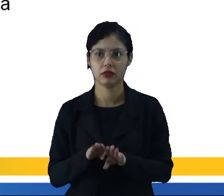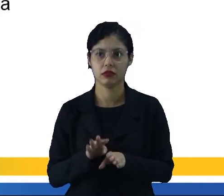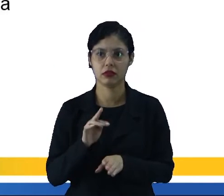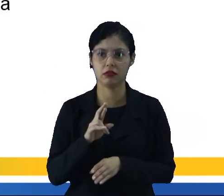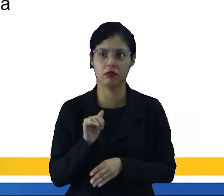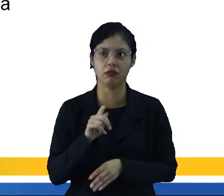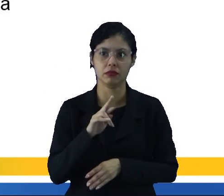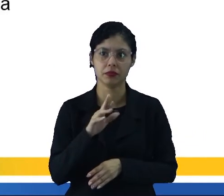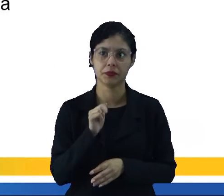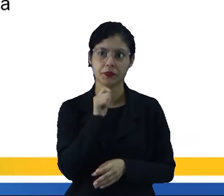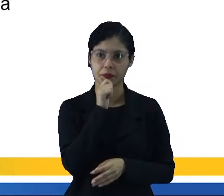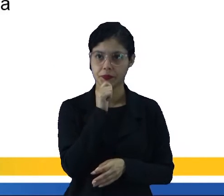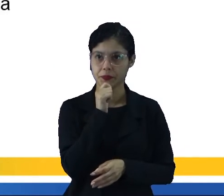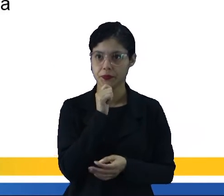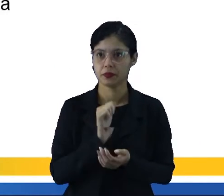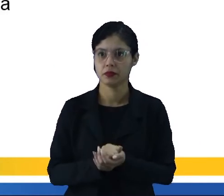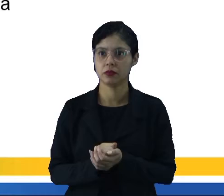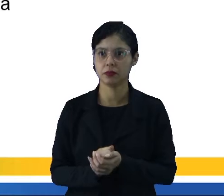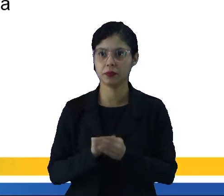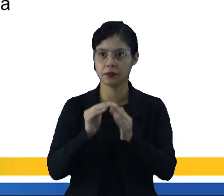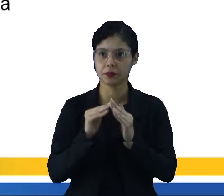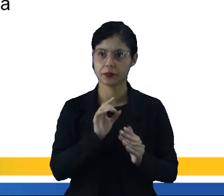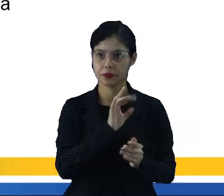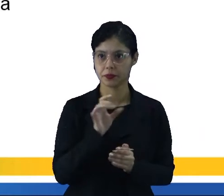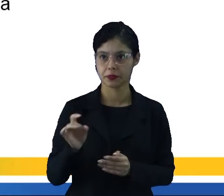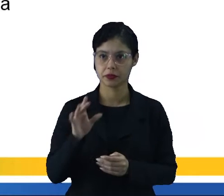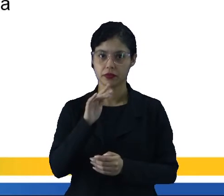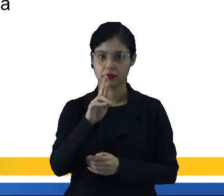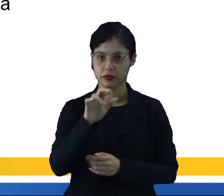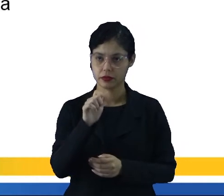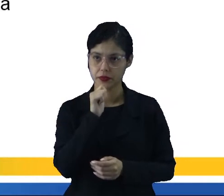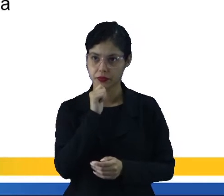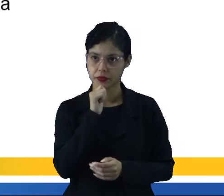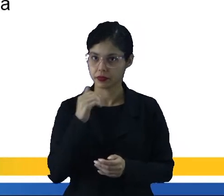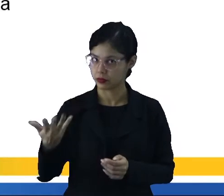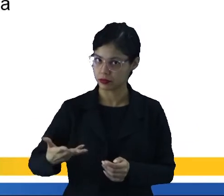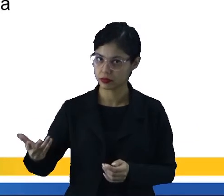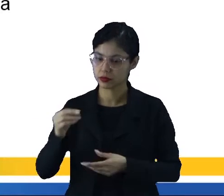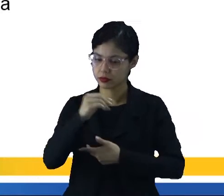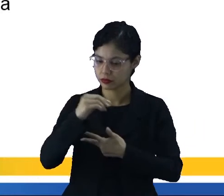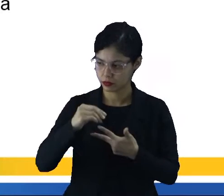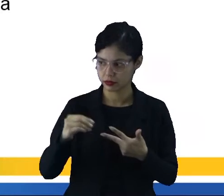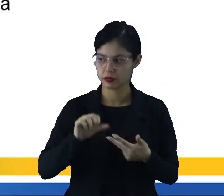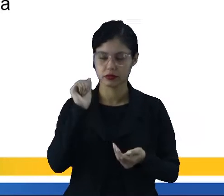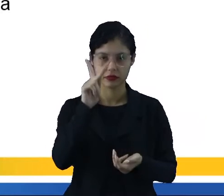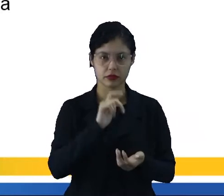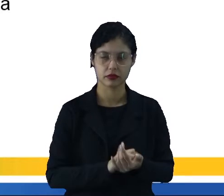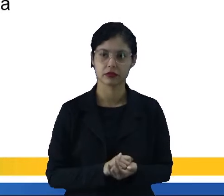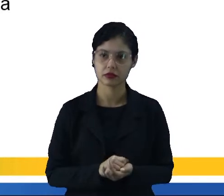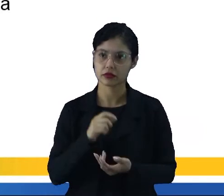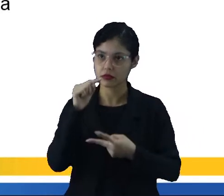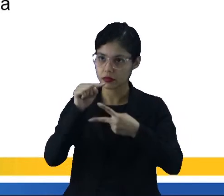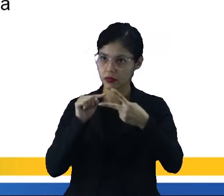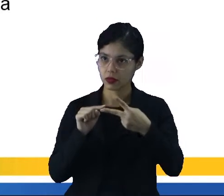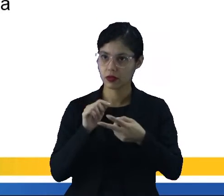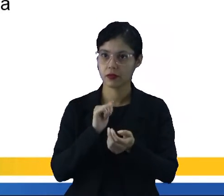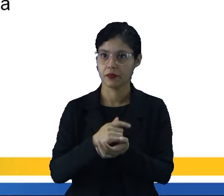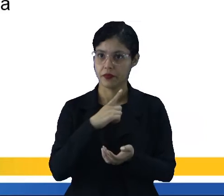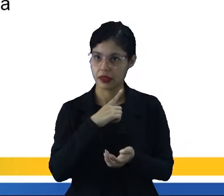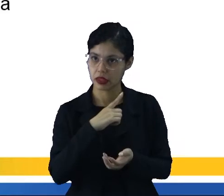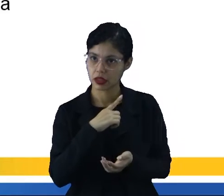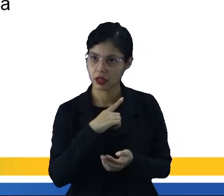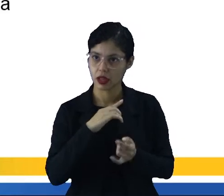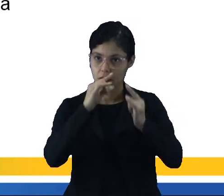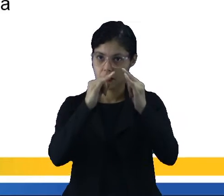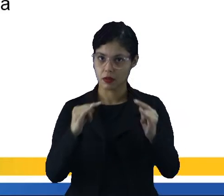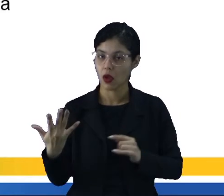Arthur e Bernardo foram acampar E cada um levou uma barraca isso aqui é baseado no ENEM tá pessoal ambas tem a forma de uma pirâmide